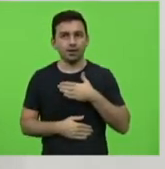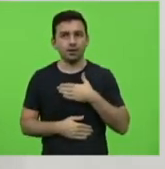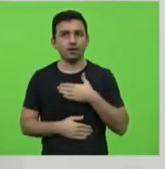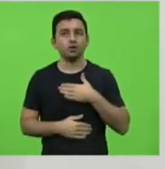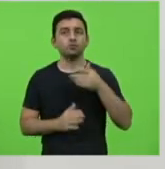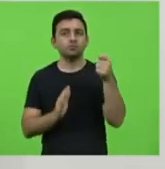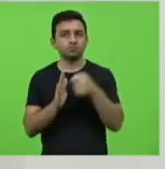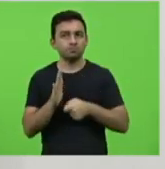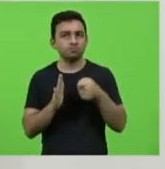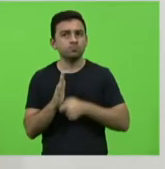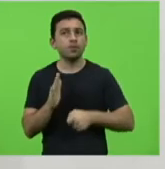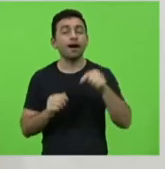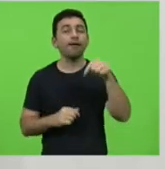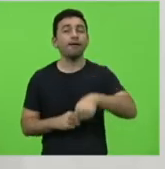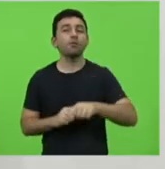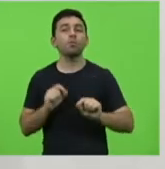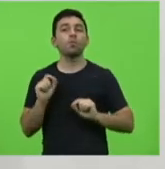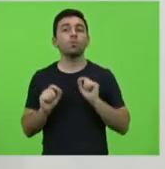cobranças aqui